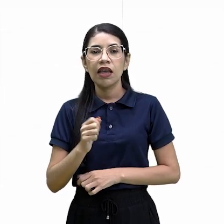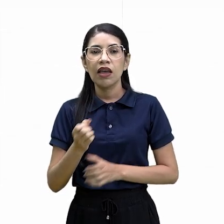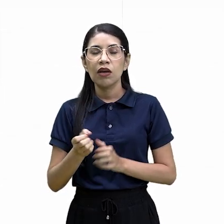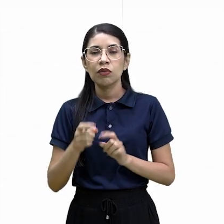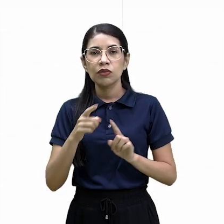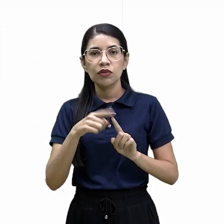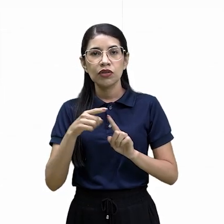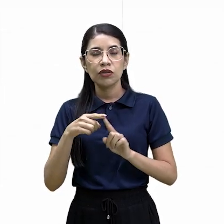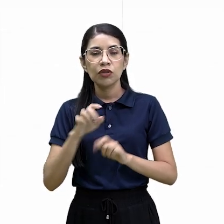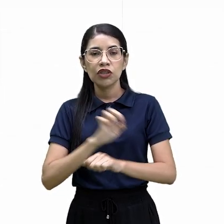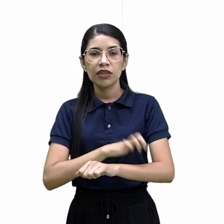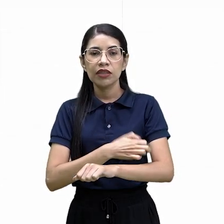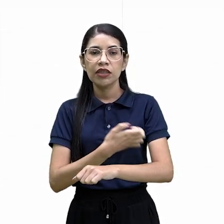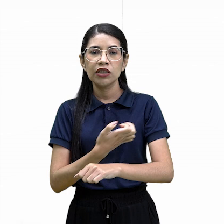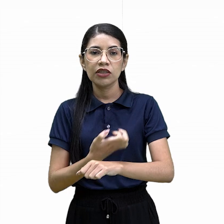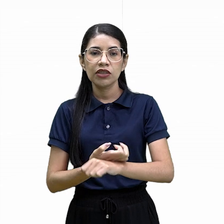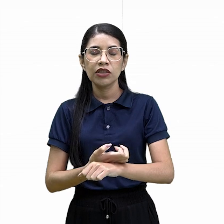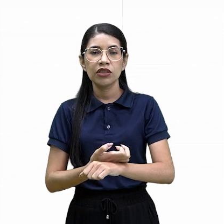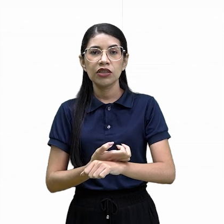de energia